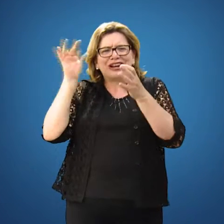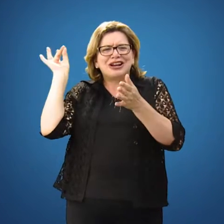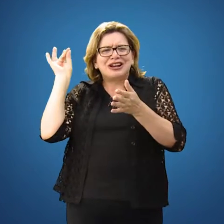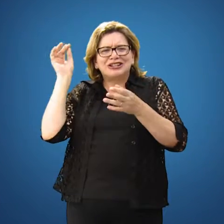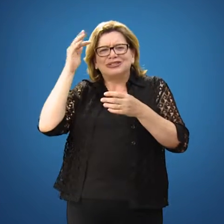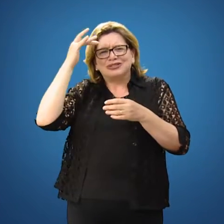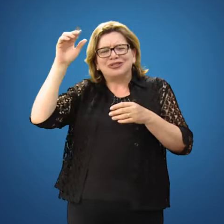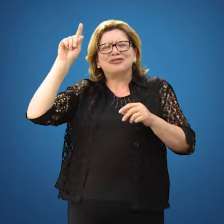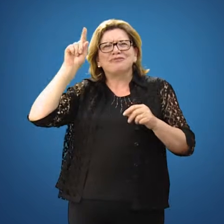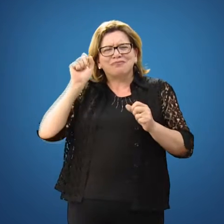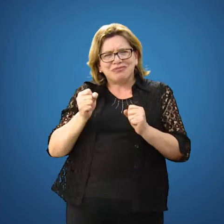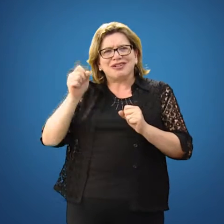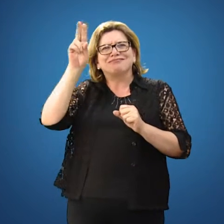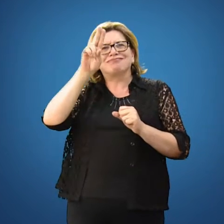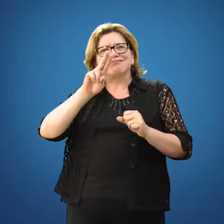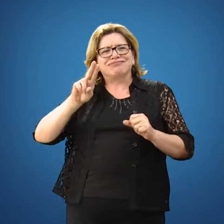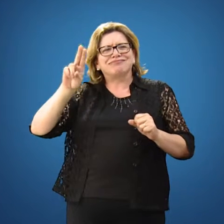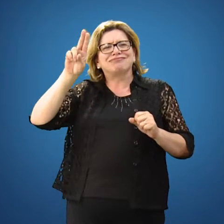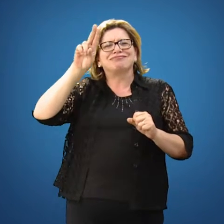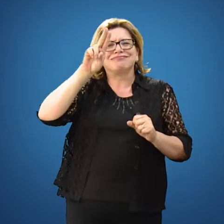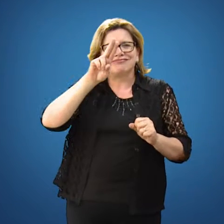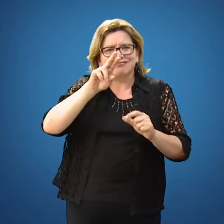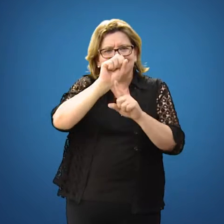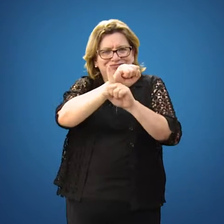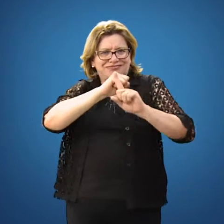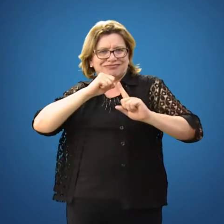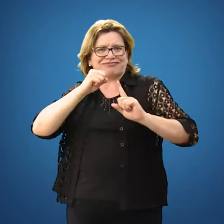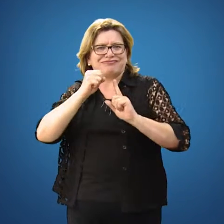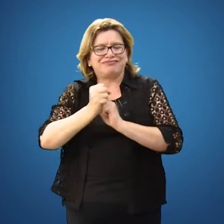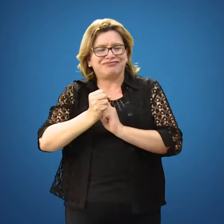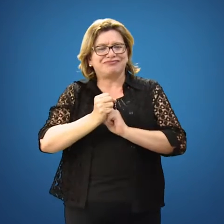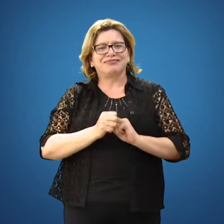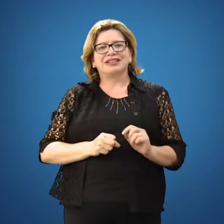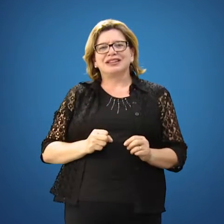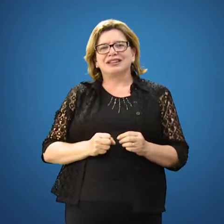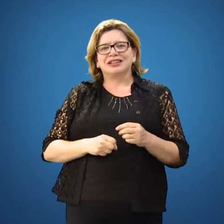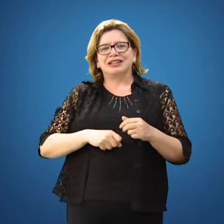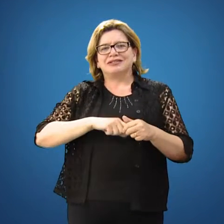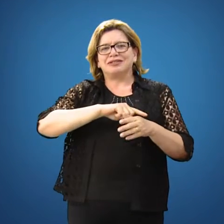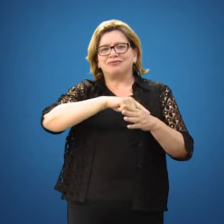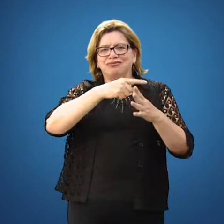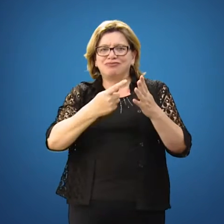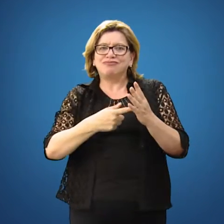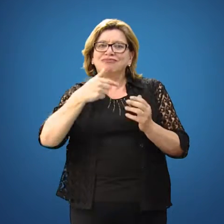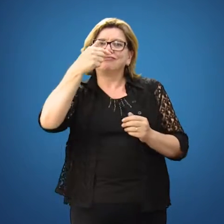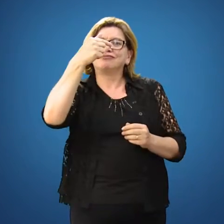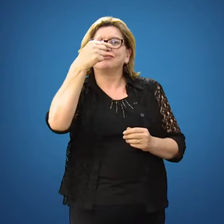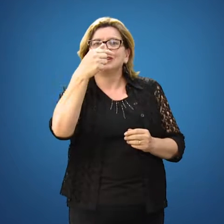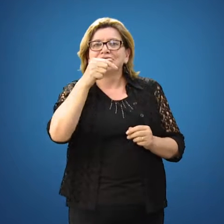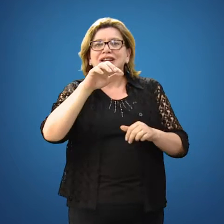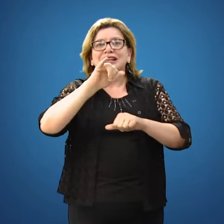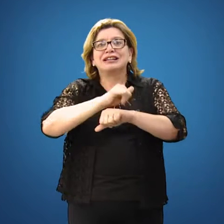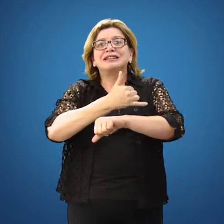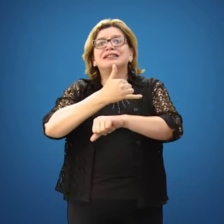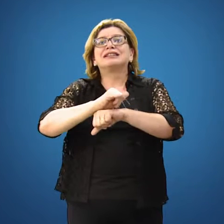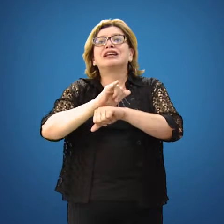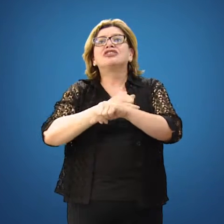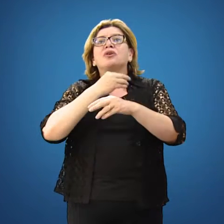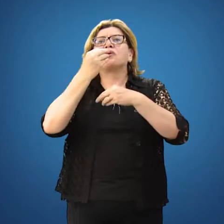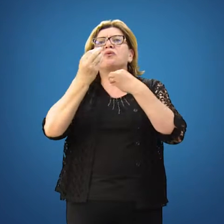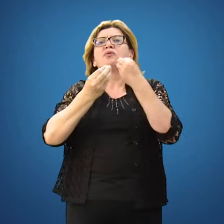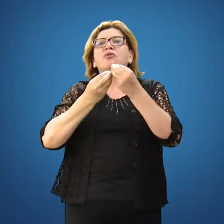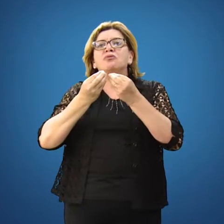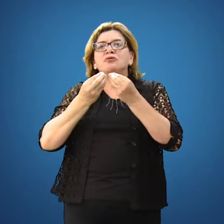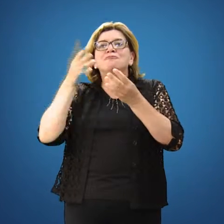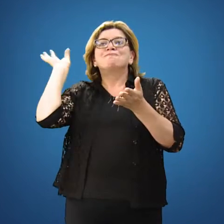uma utilidade, se vai ser útil para a sociedade. Bom, a sétima etapa, então, é a estratégia para a realização do